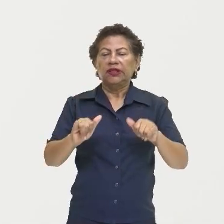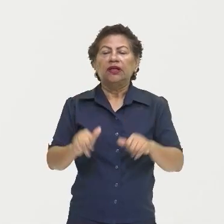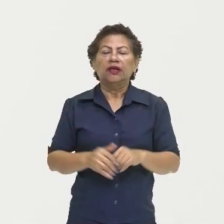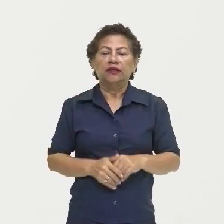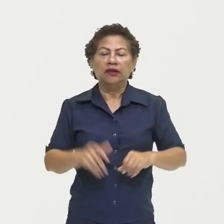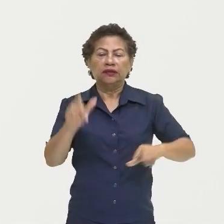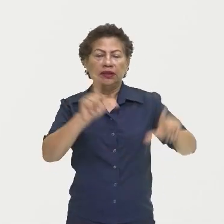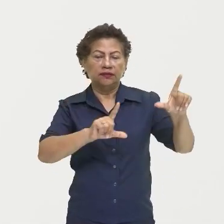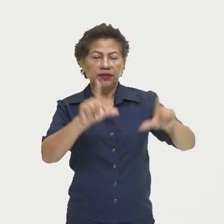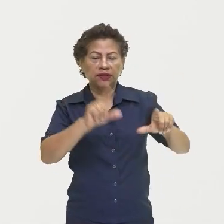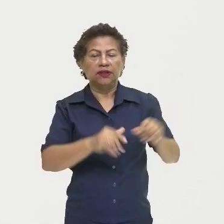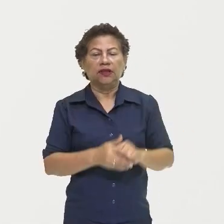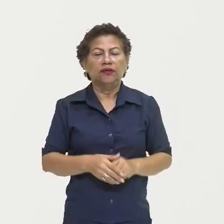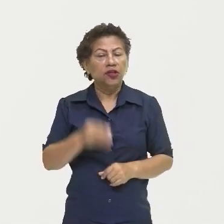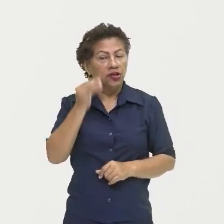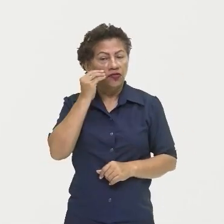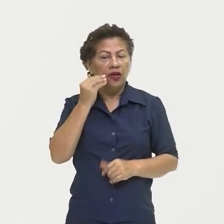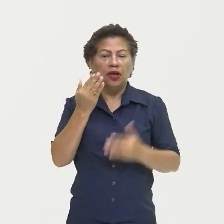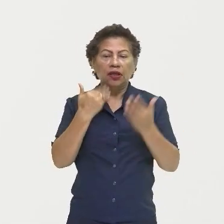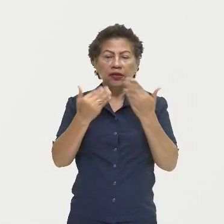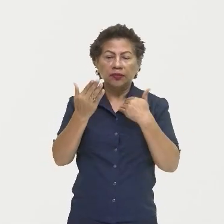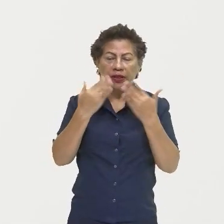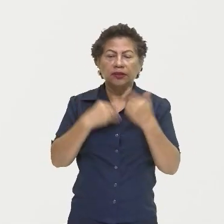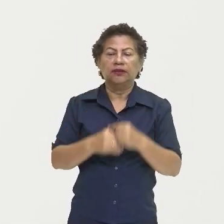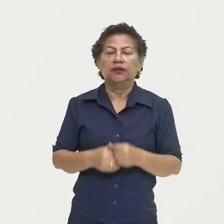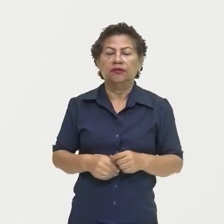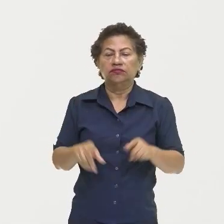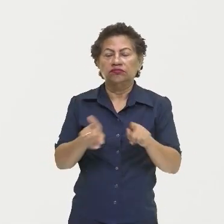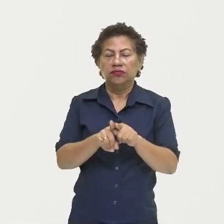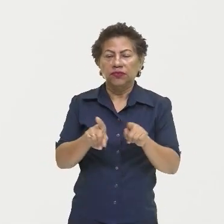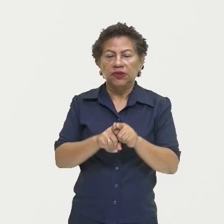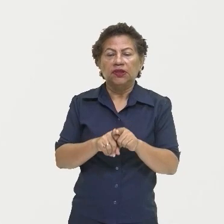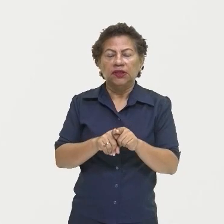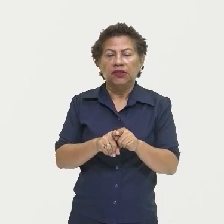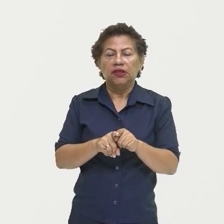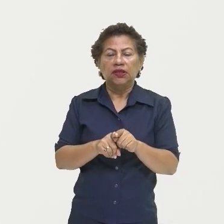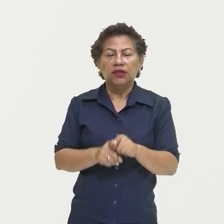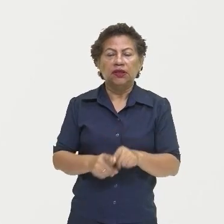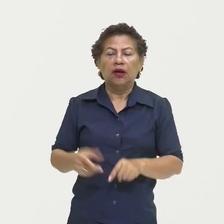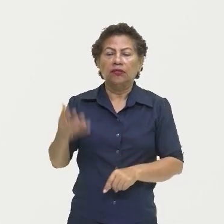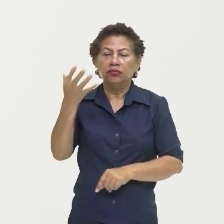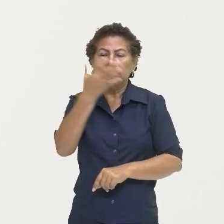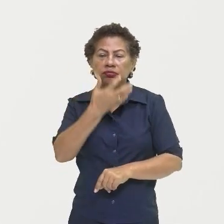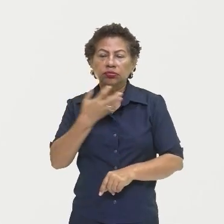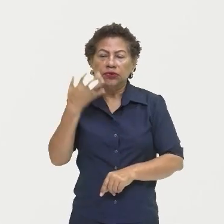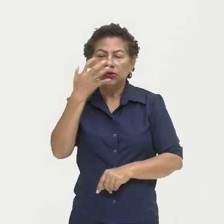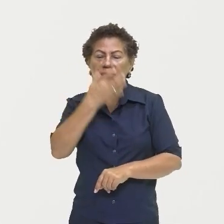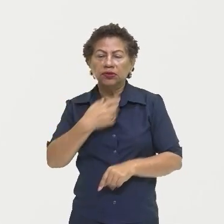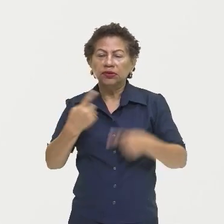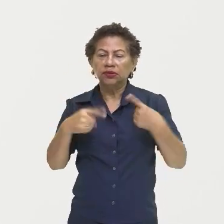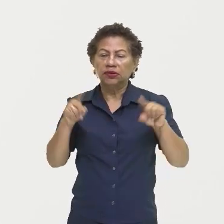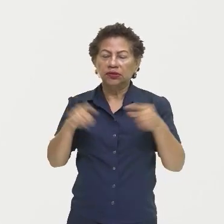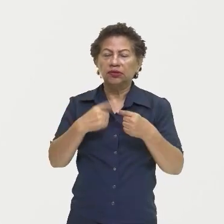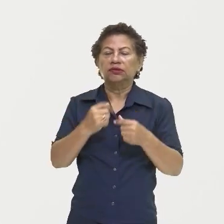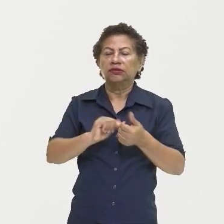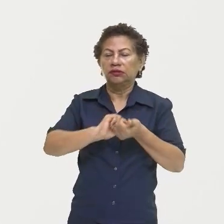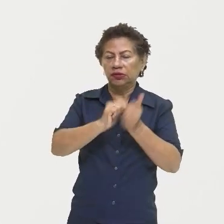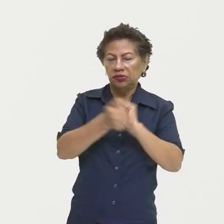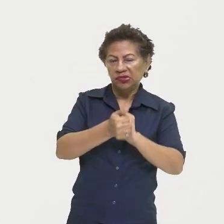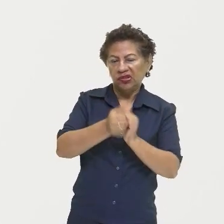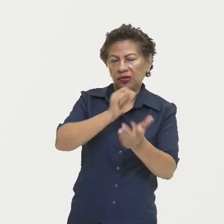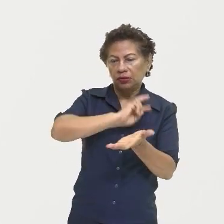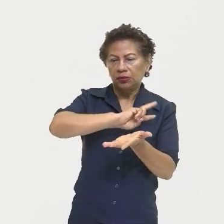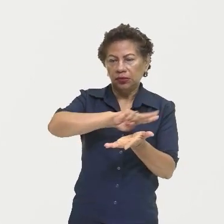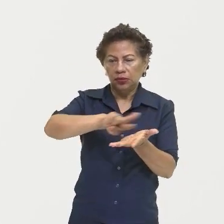a alimentação também que eu coloquei para vocês, né? Que faz parte da cultura, música, os esportes, entre outros,